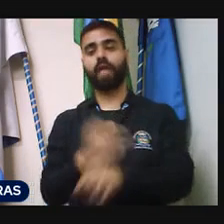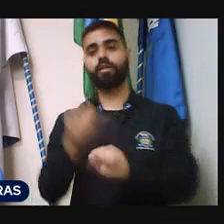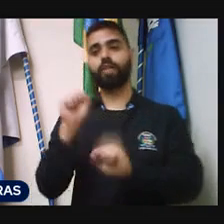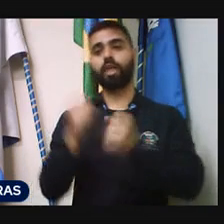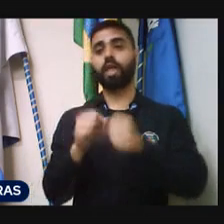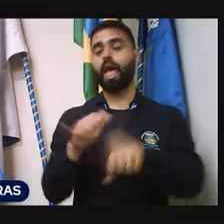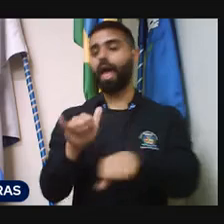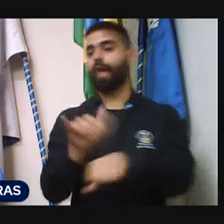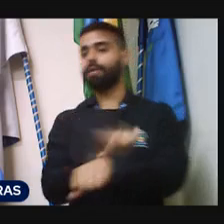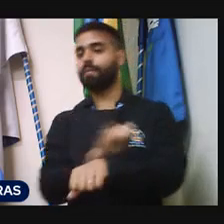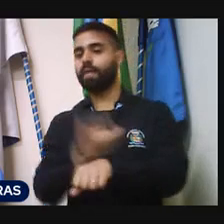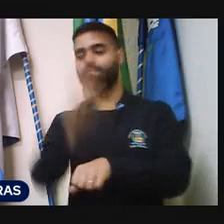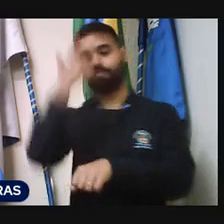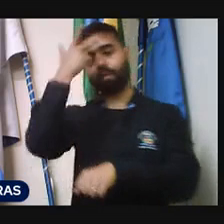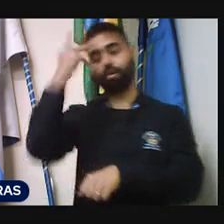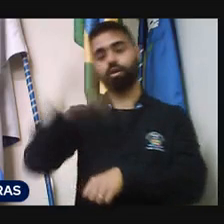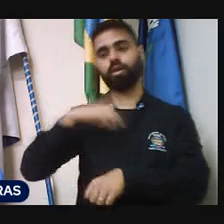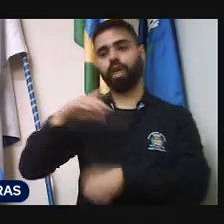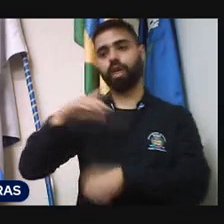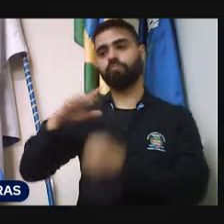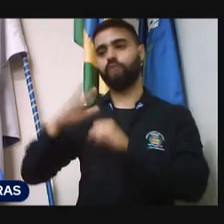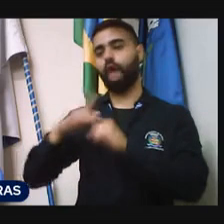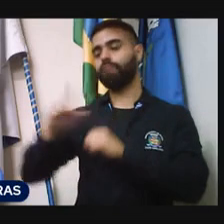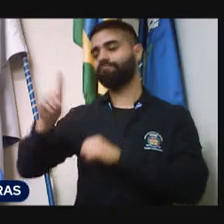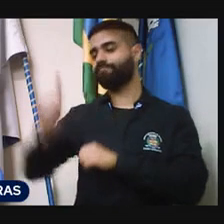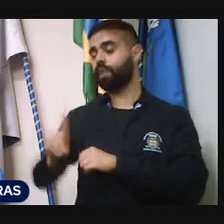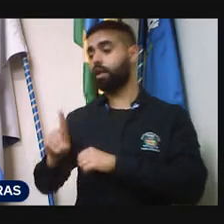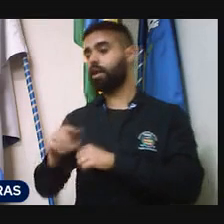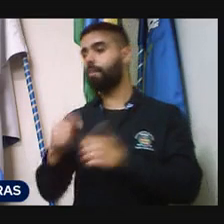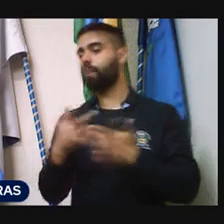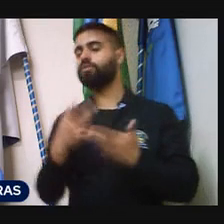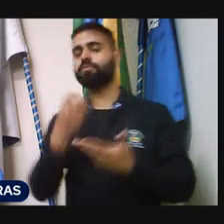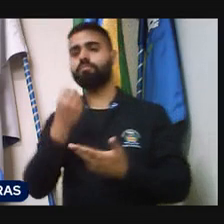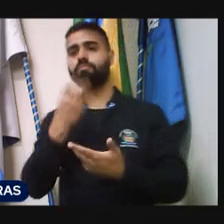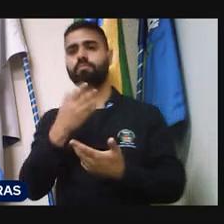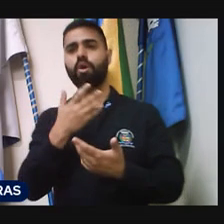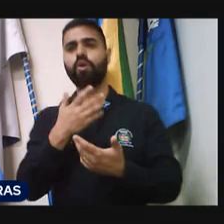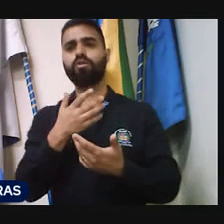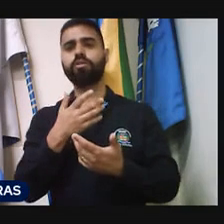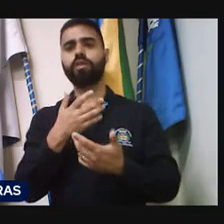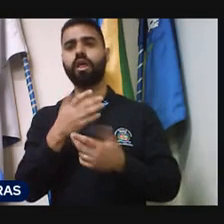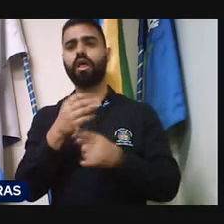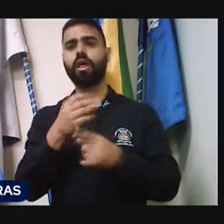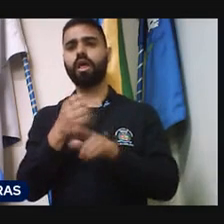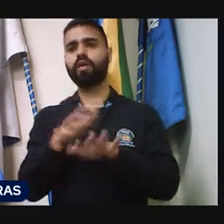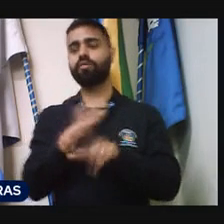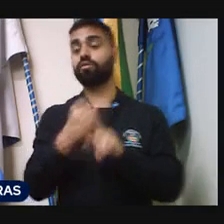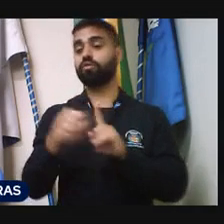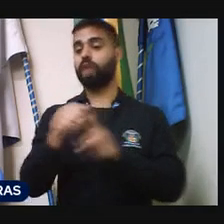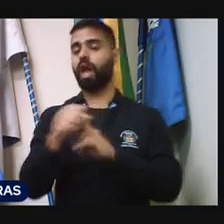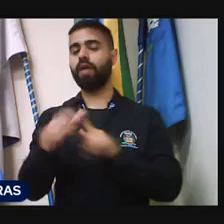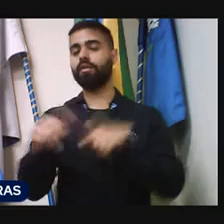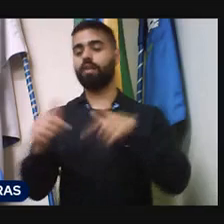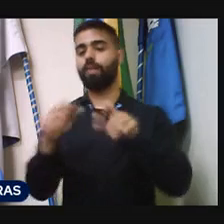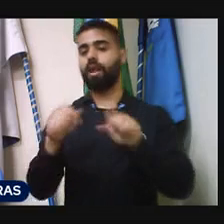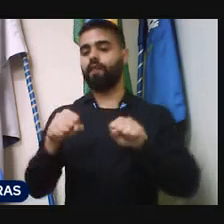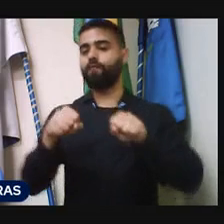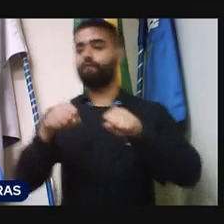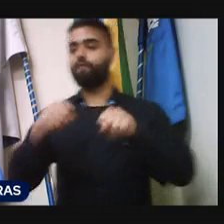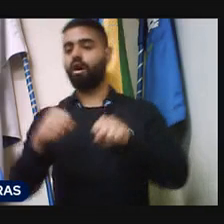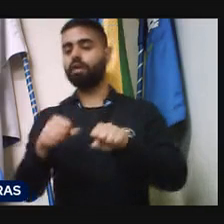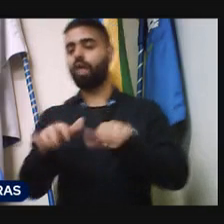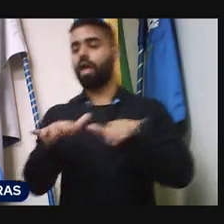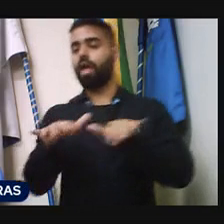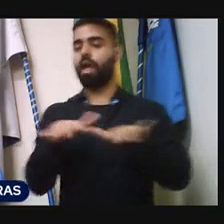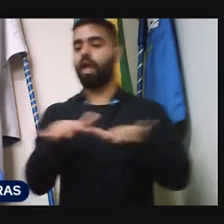adaptada para pessoas com deficiência comprovadamente é um eficiente instrumento de reabilitação ajuda a trabalhar força flexibilidade